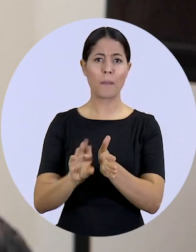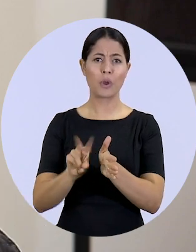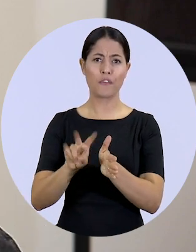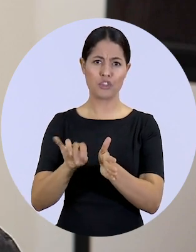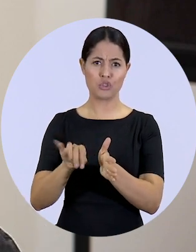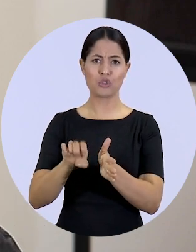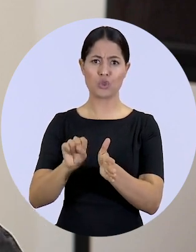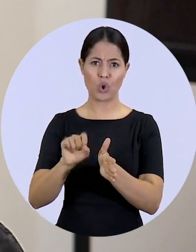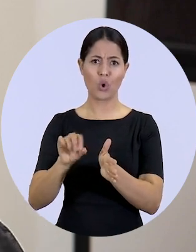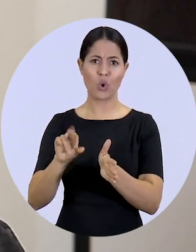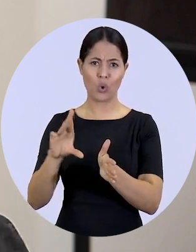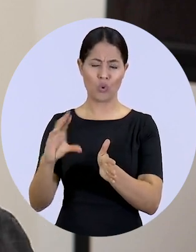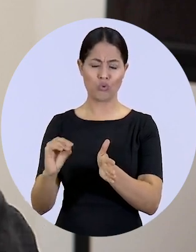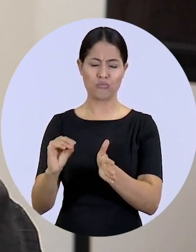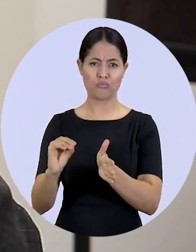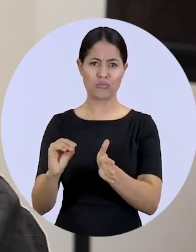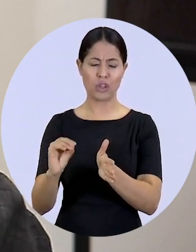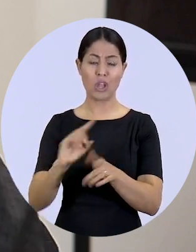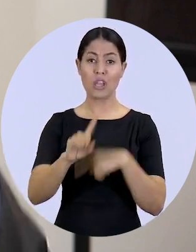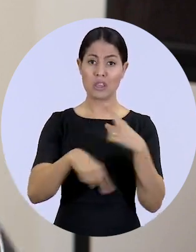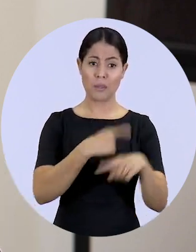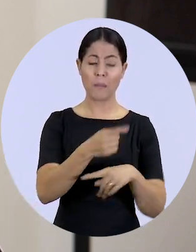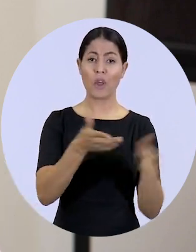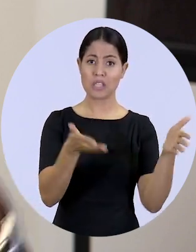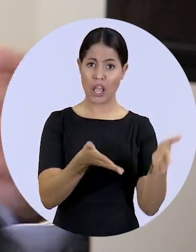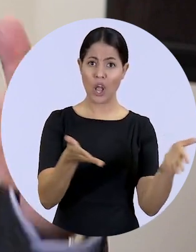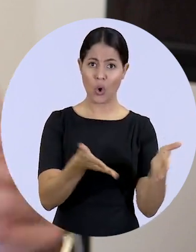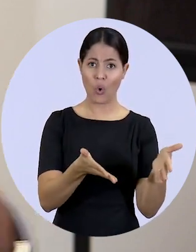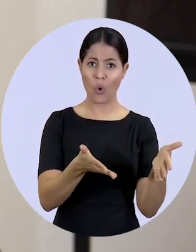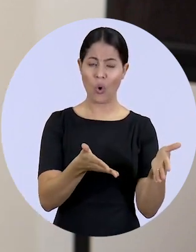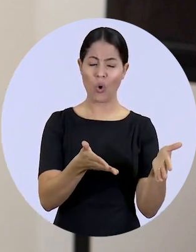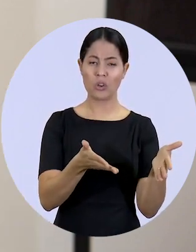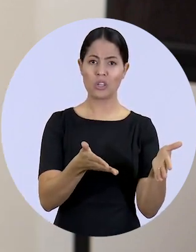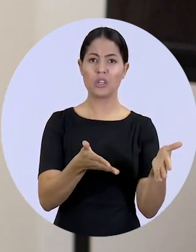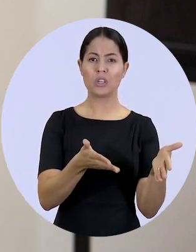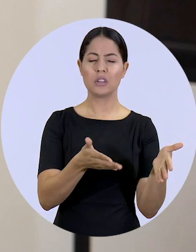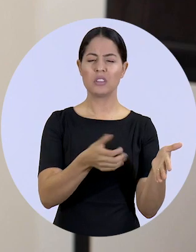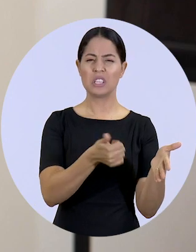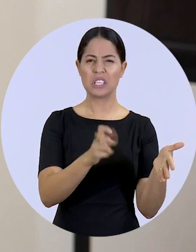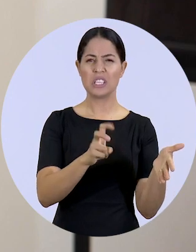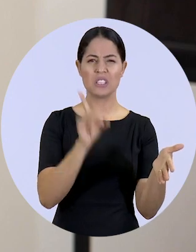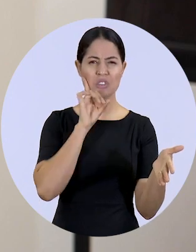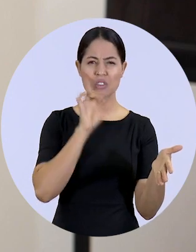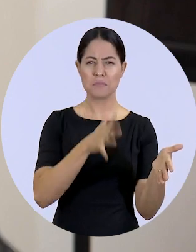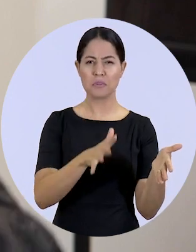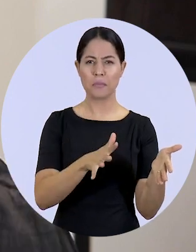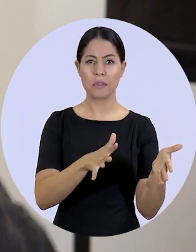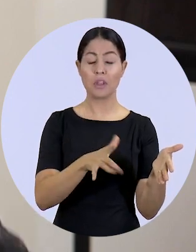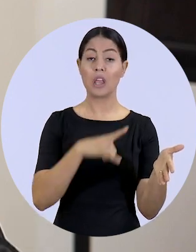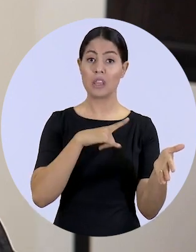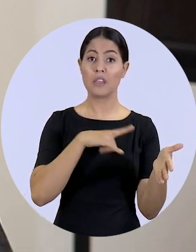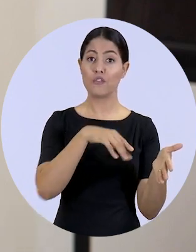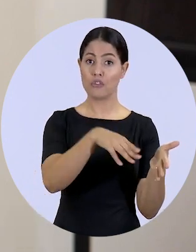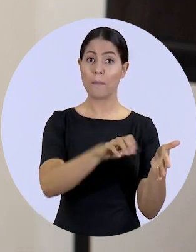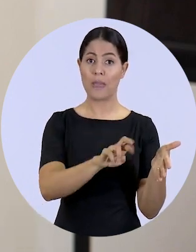nome indica, um julgamento liminar. O julgamento do mérito se deu agora, há pouco mais de 15 dias. A partir de